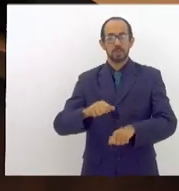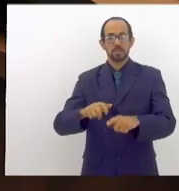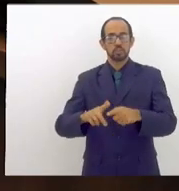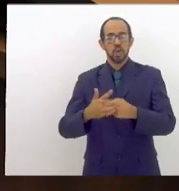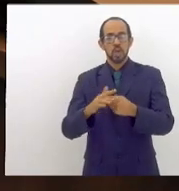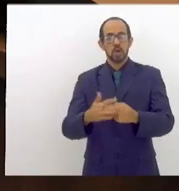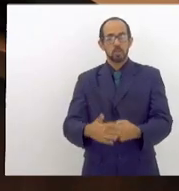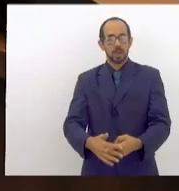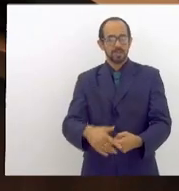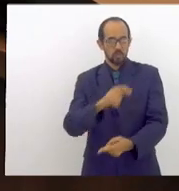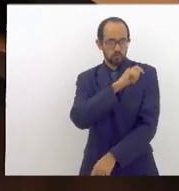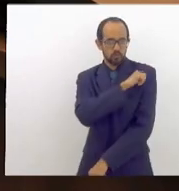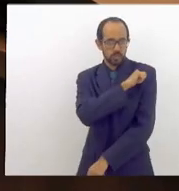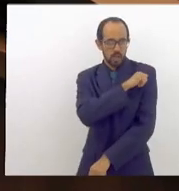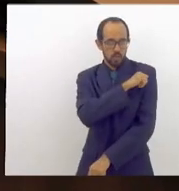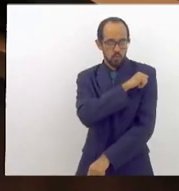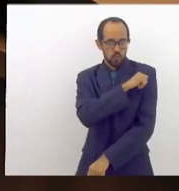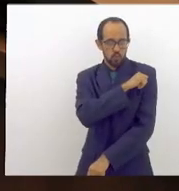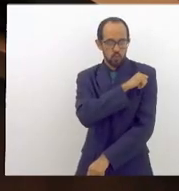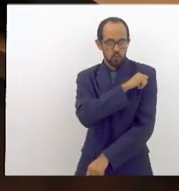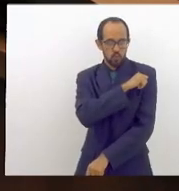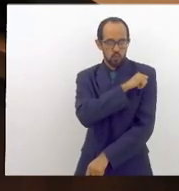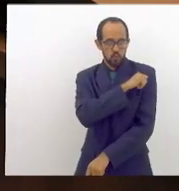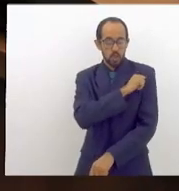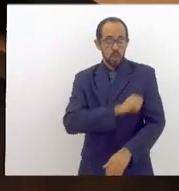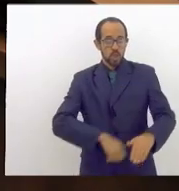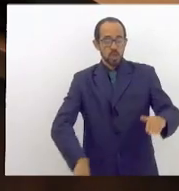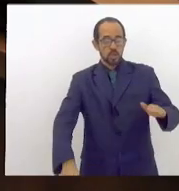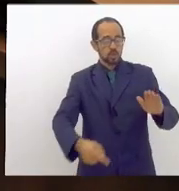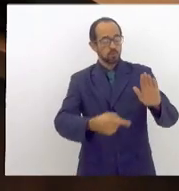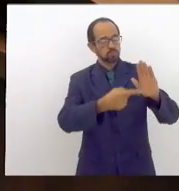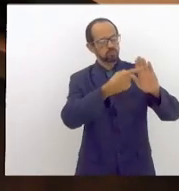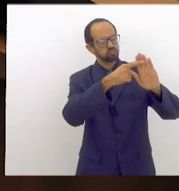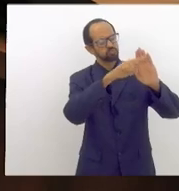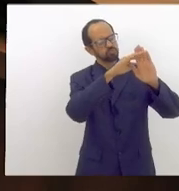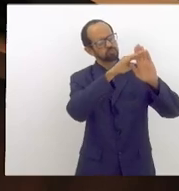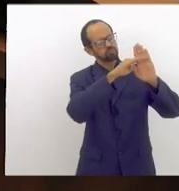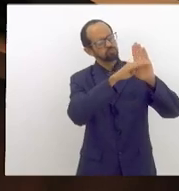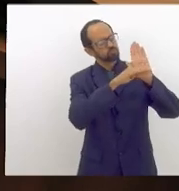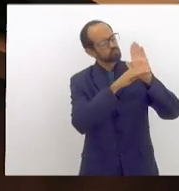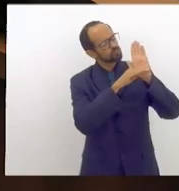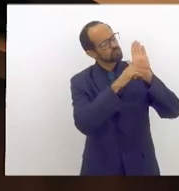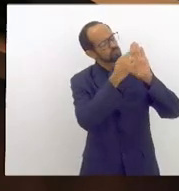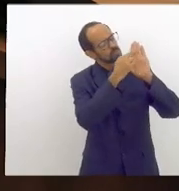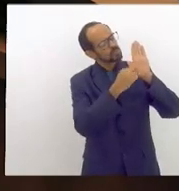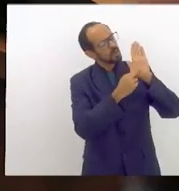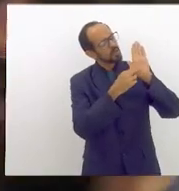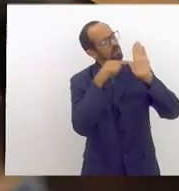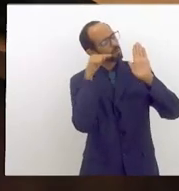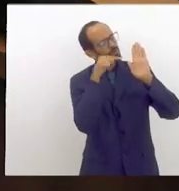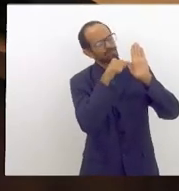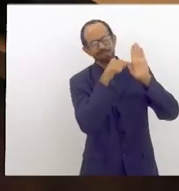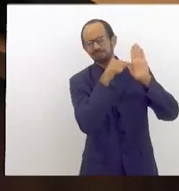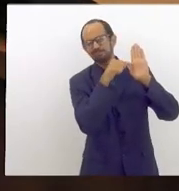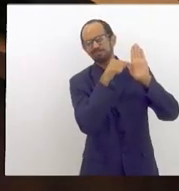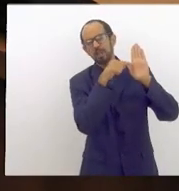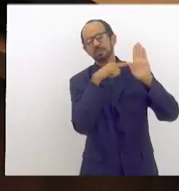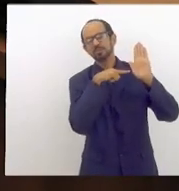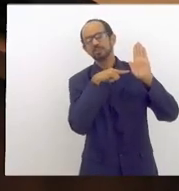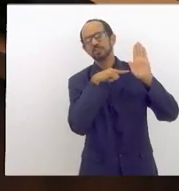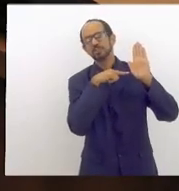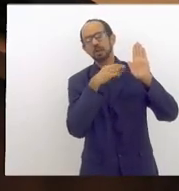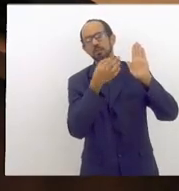das cláusulas desse malvadado primeiro regime de recuperação fiscal por sugestão